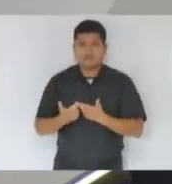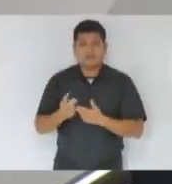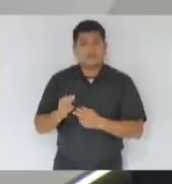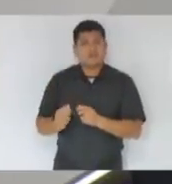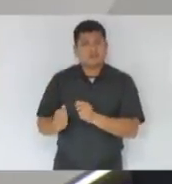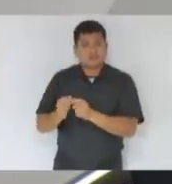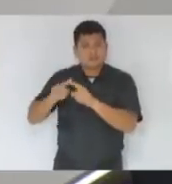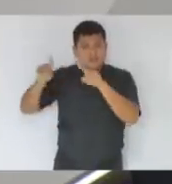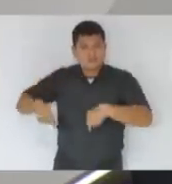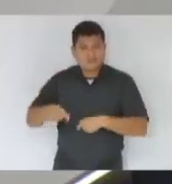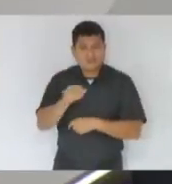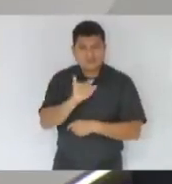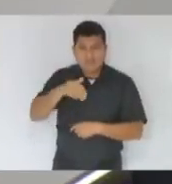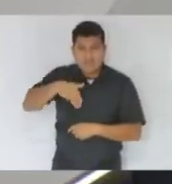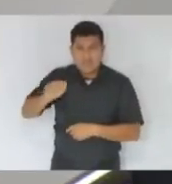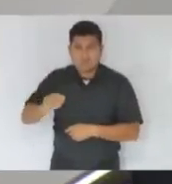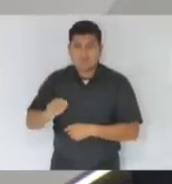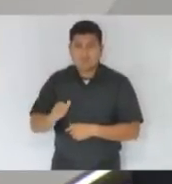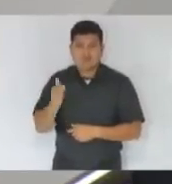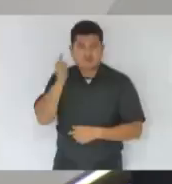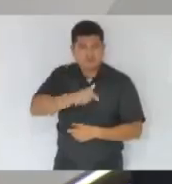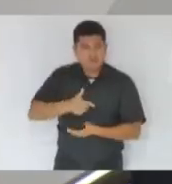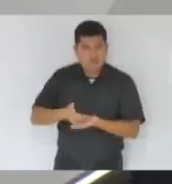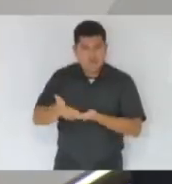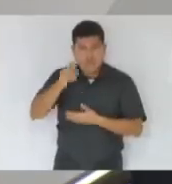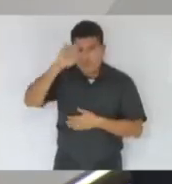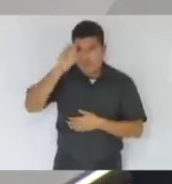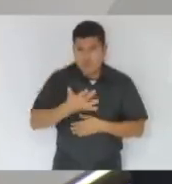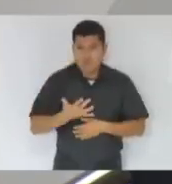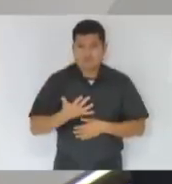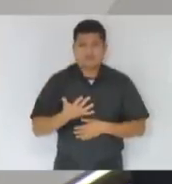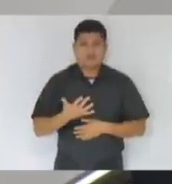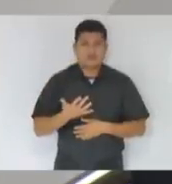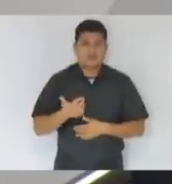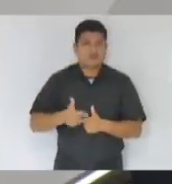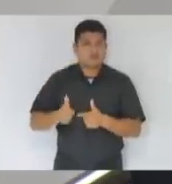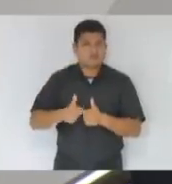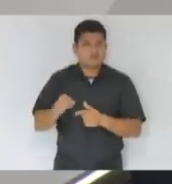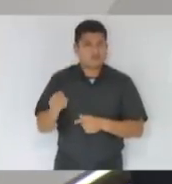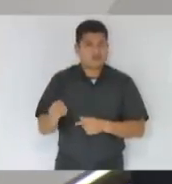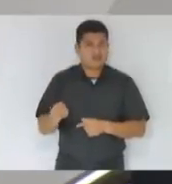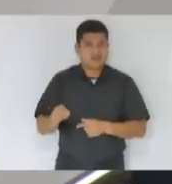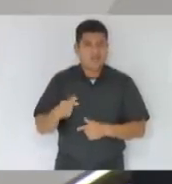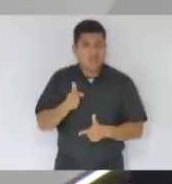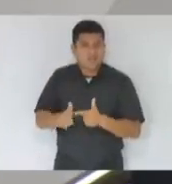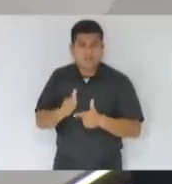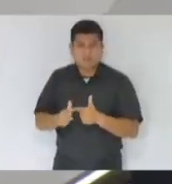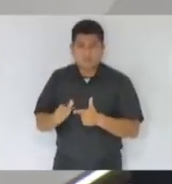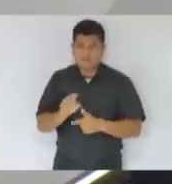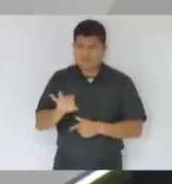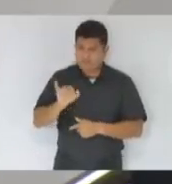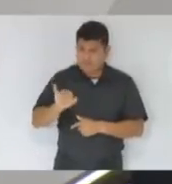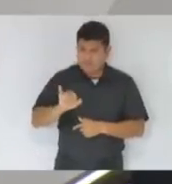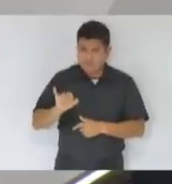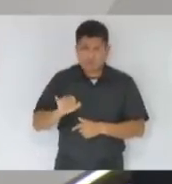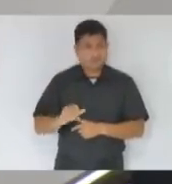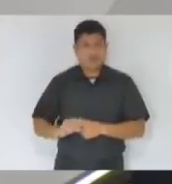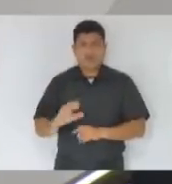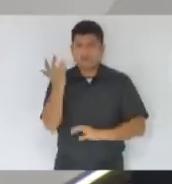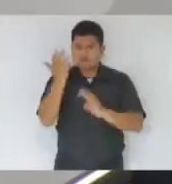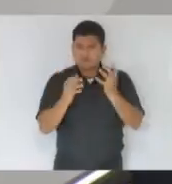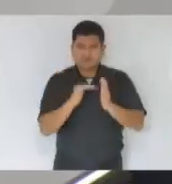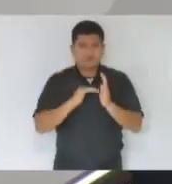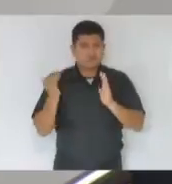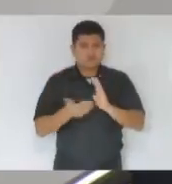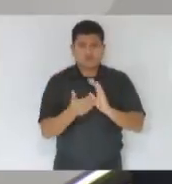problema. E é um problema não só de Itajaí, é recorrente em todo o estado. Não há legislação